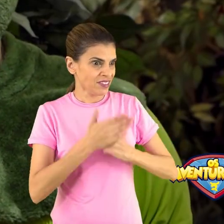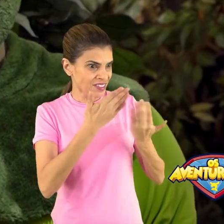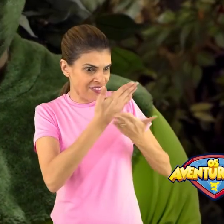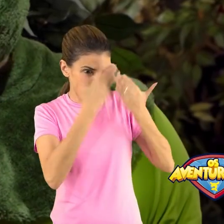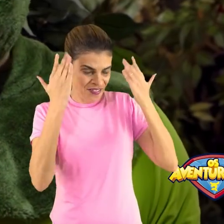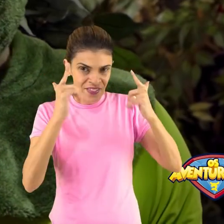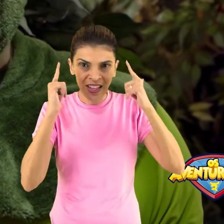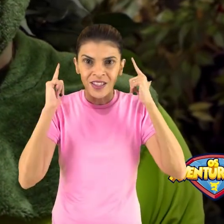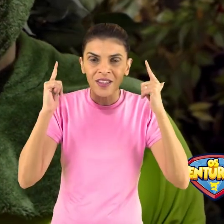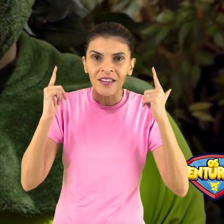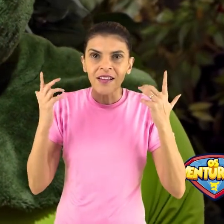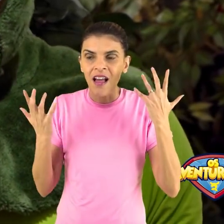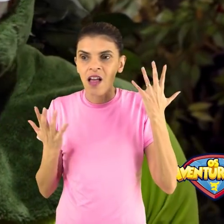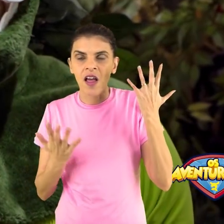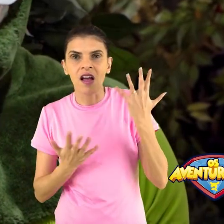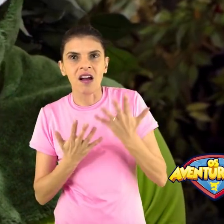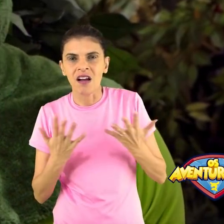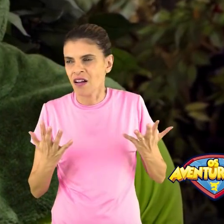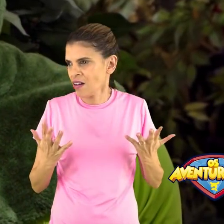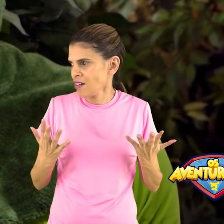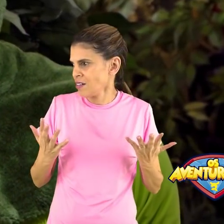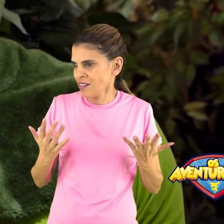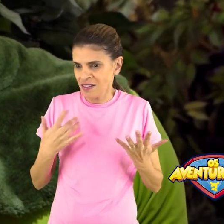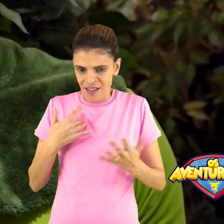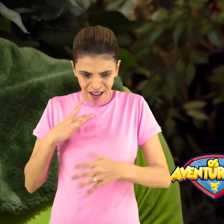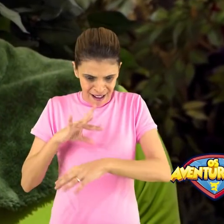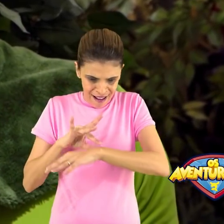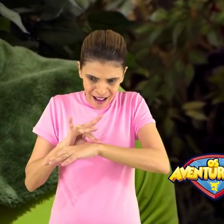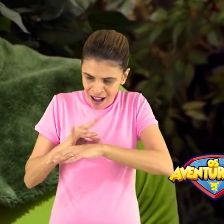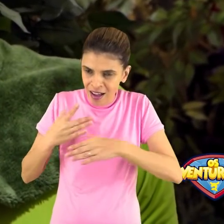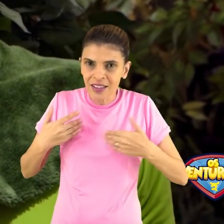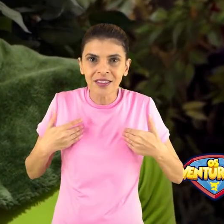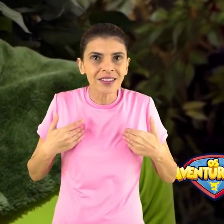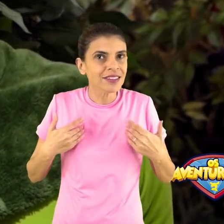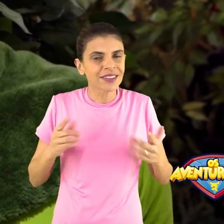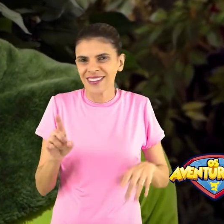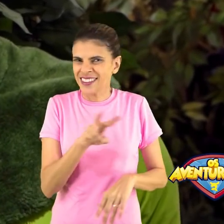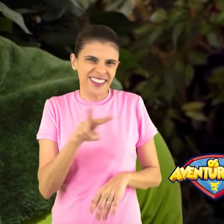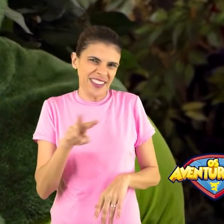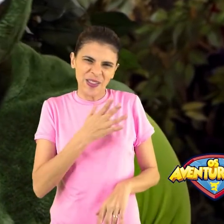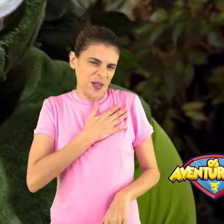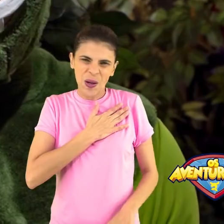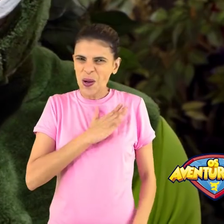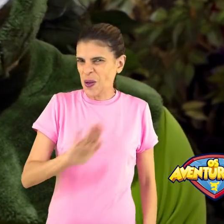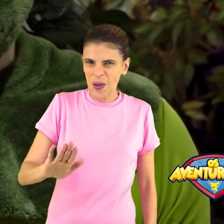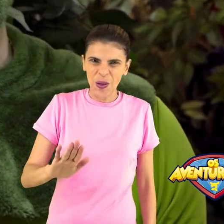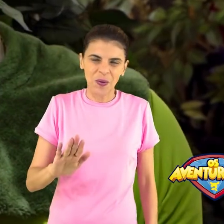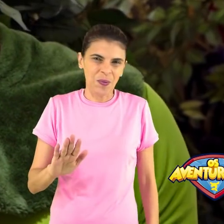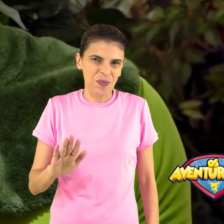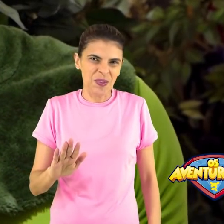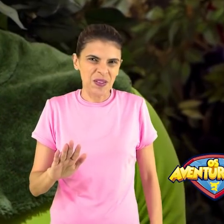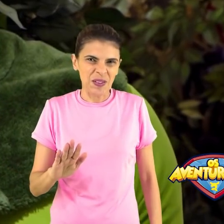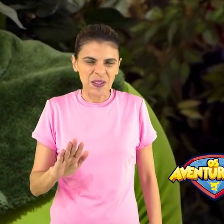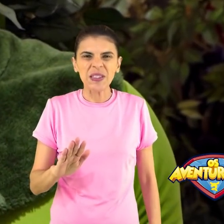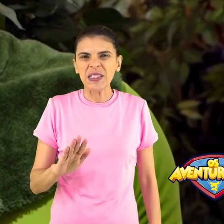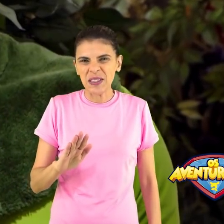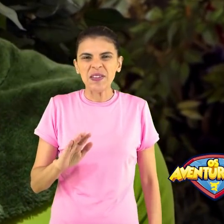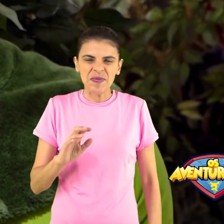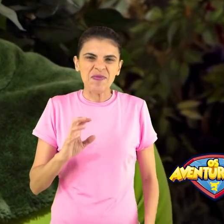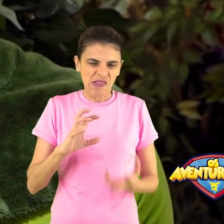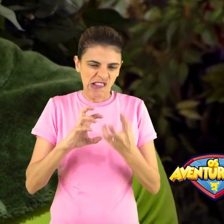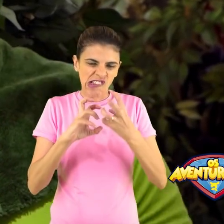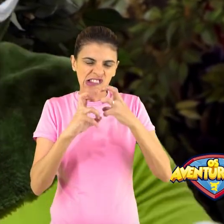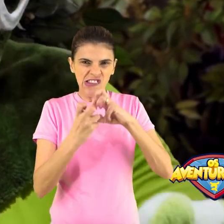Aventureiras? A minha carne? Eu acho que vocês não vão gostar. Ela é tão velha